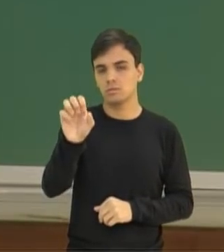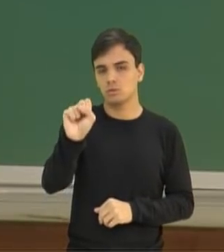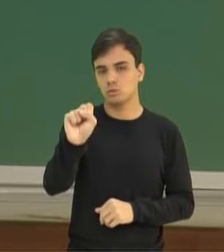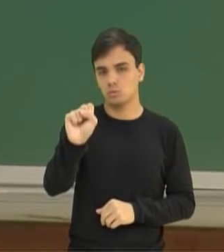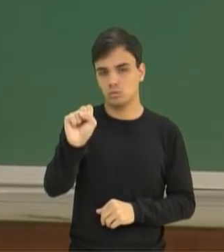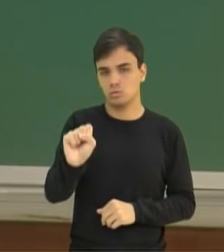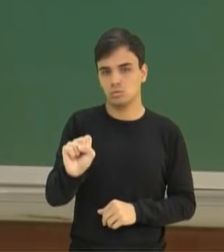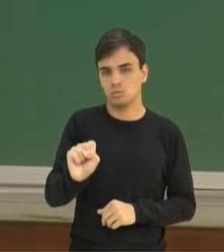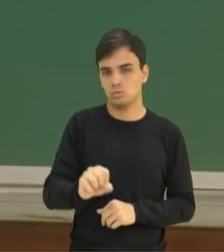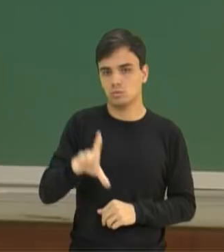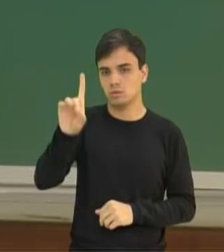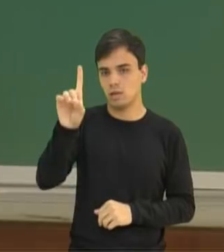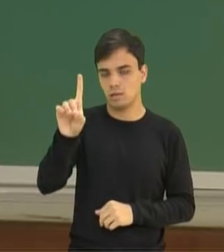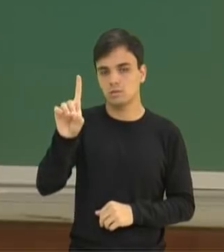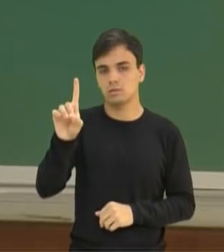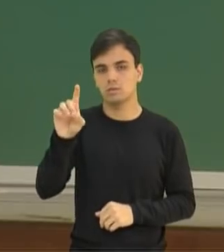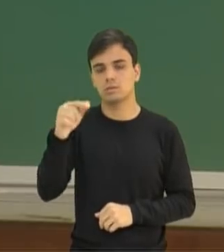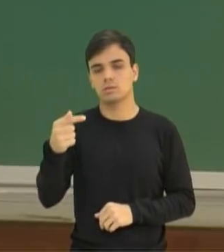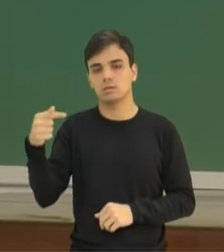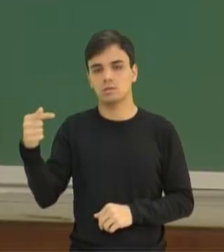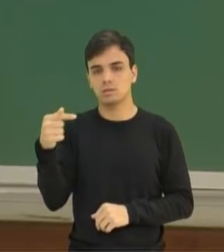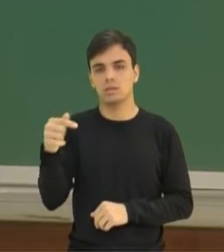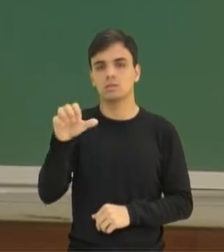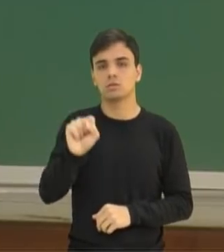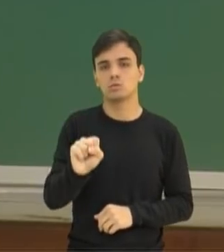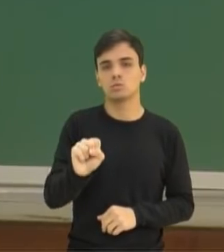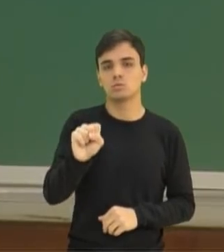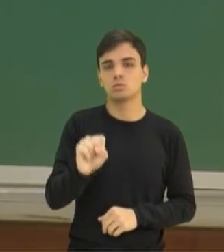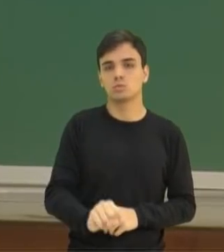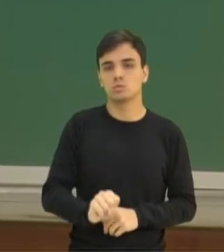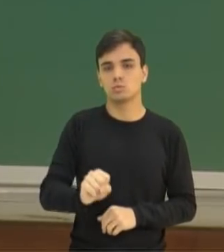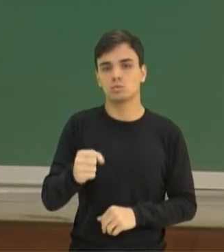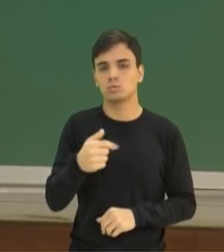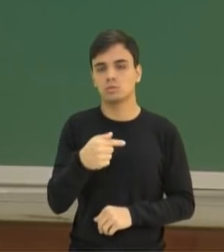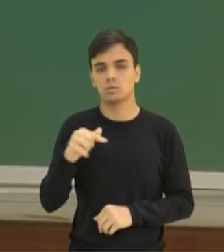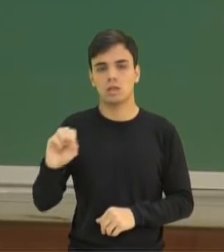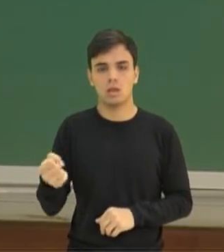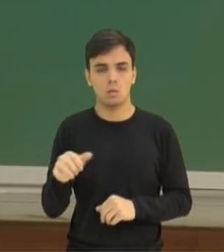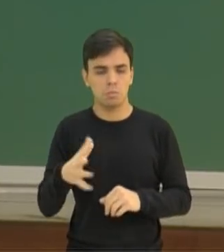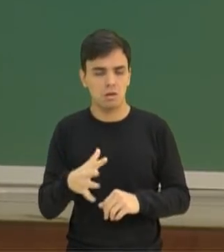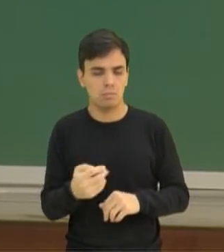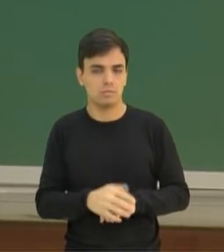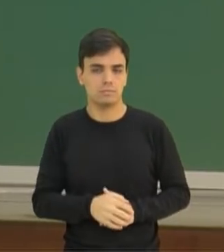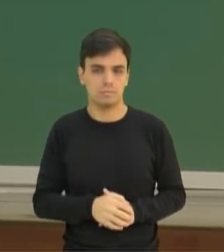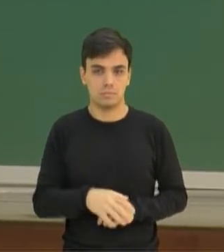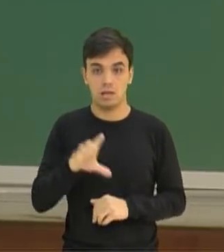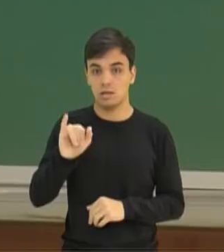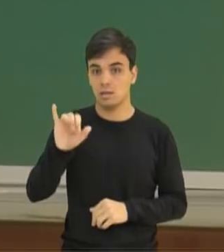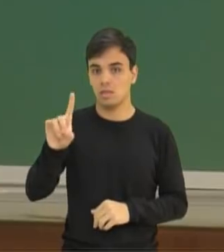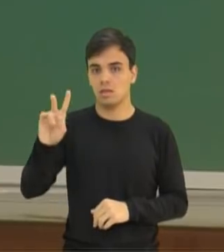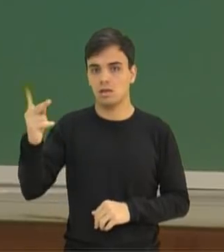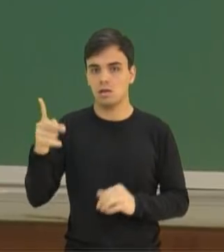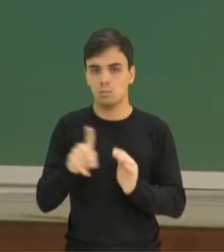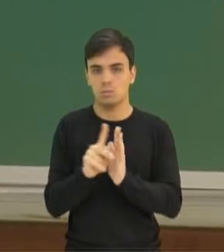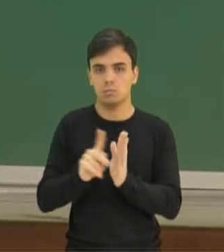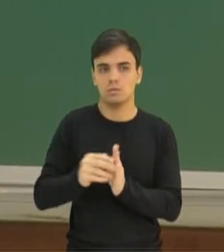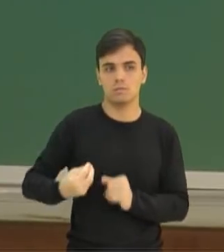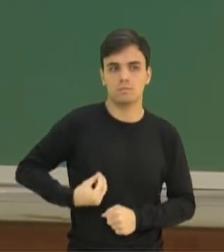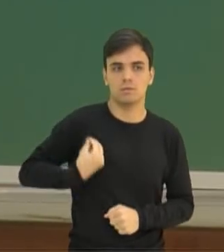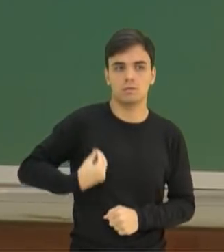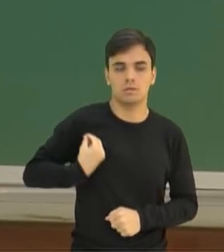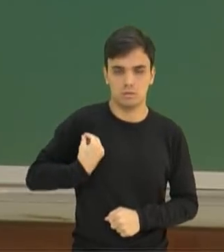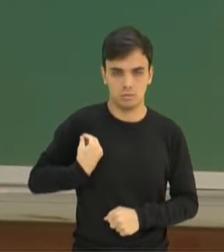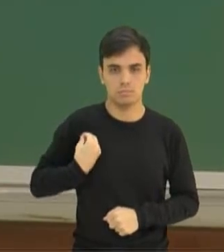quase 78 anos. Isso reflete a questão do IDH, da qualidade de vida da população.